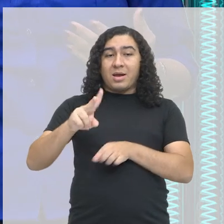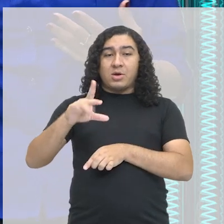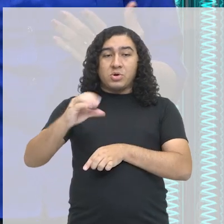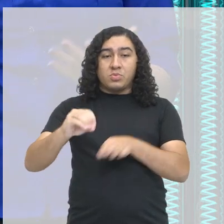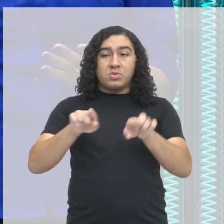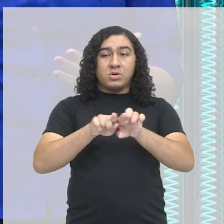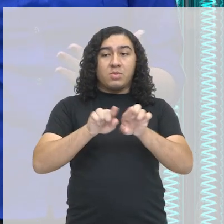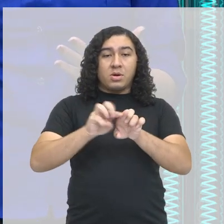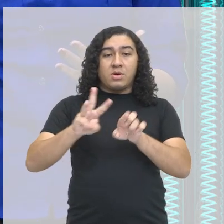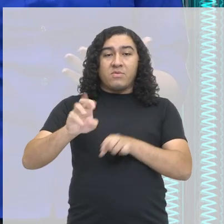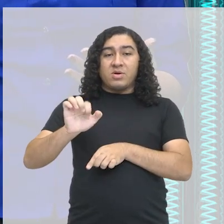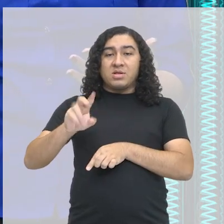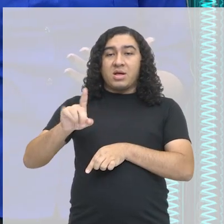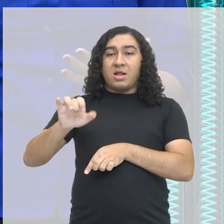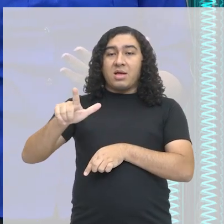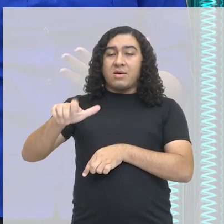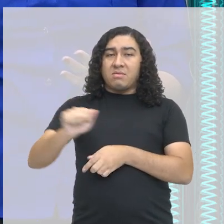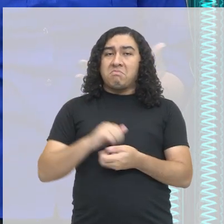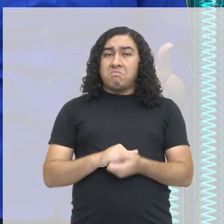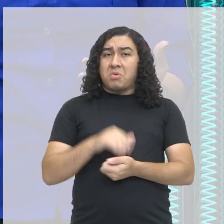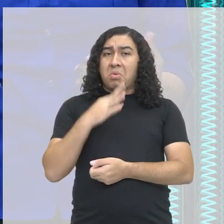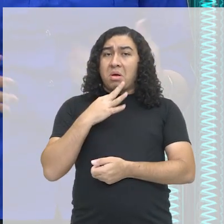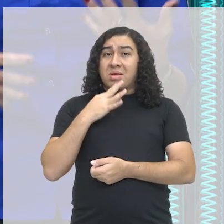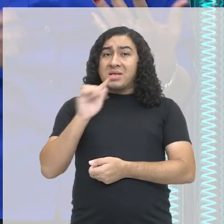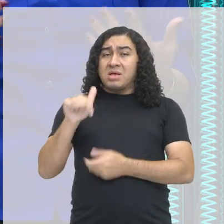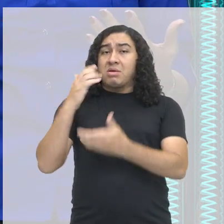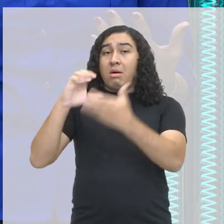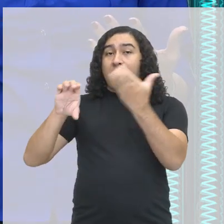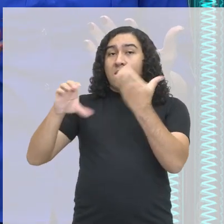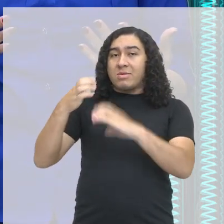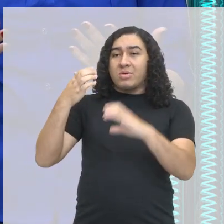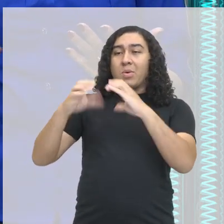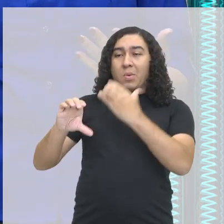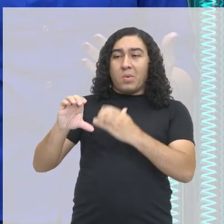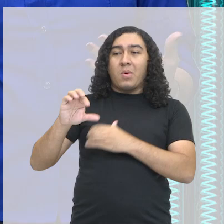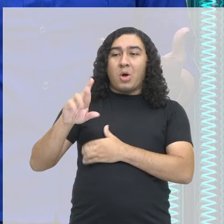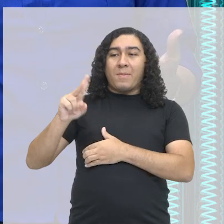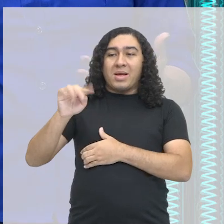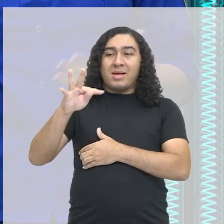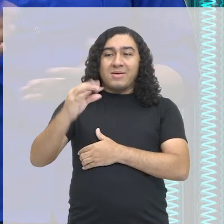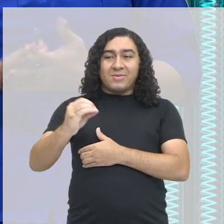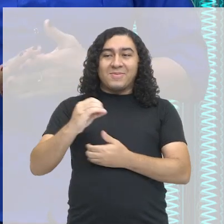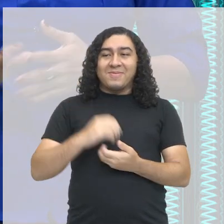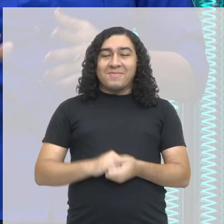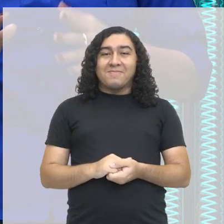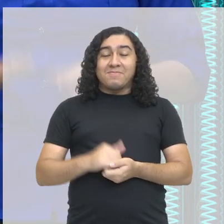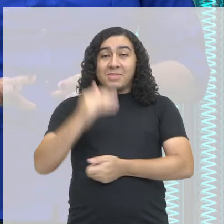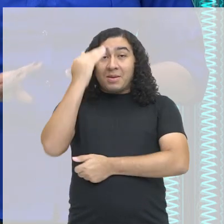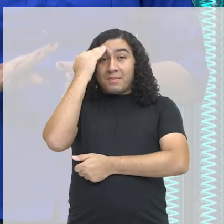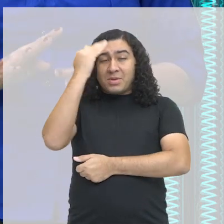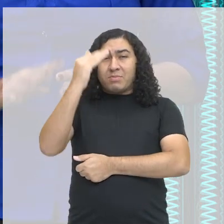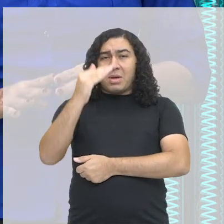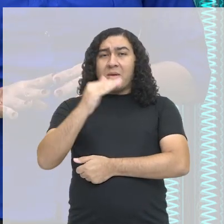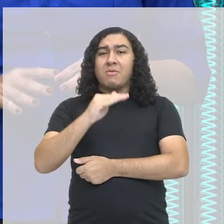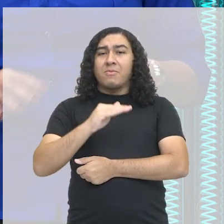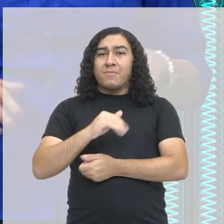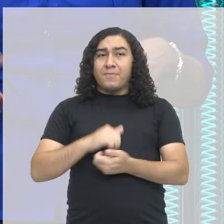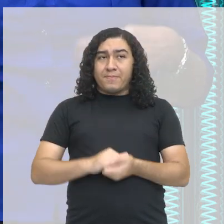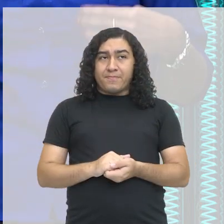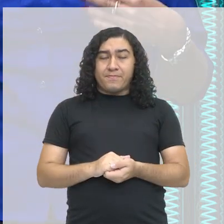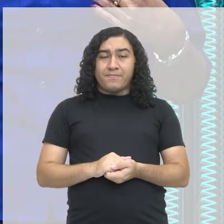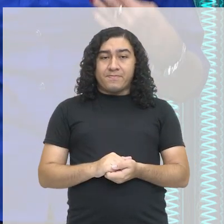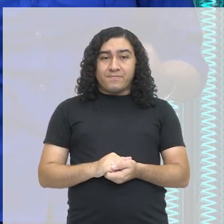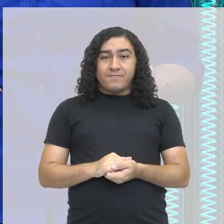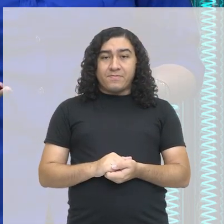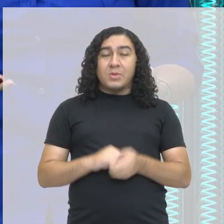Wanderleia. Quem não conhece o Roberto Carlos hoje em dia, principalmente os professores presenciais, acredito que todos